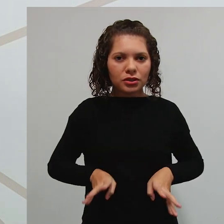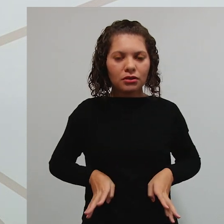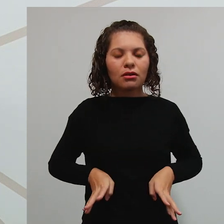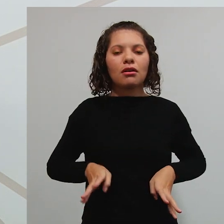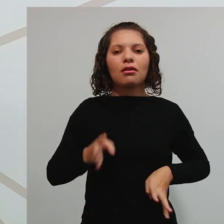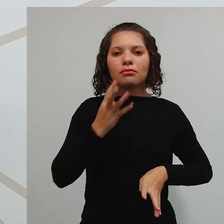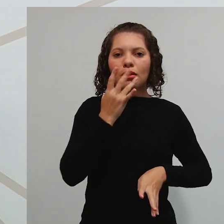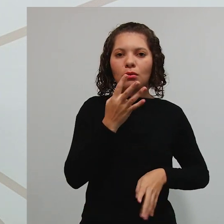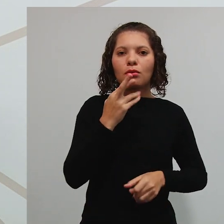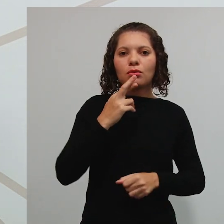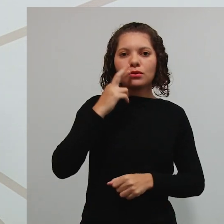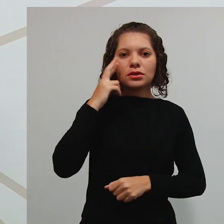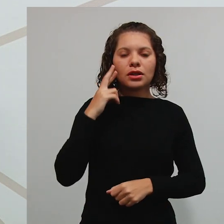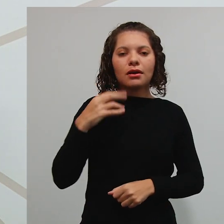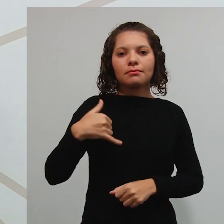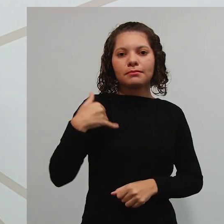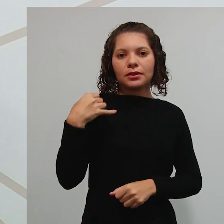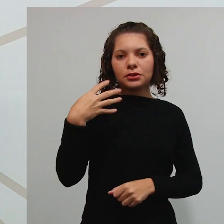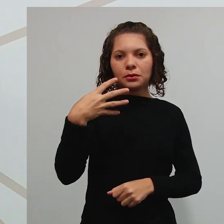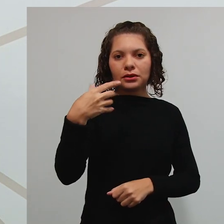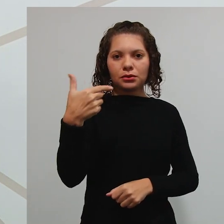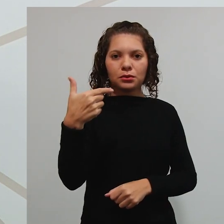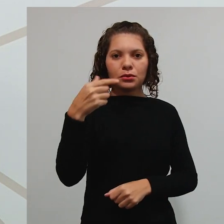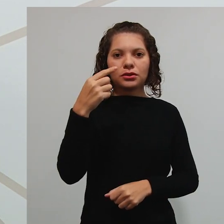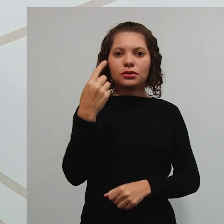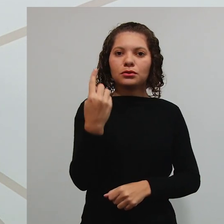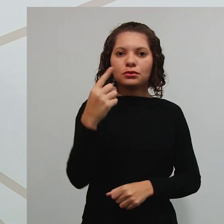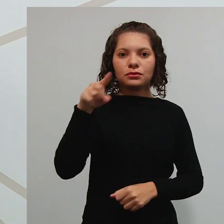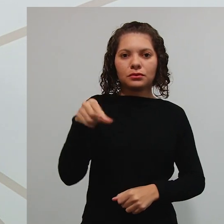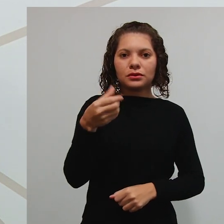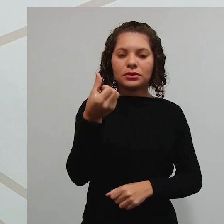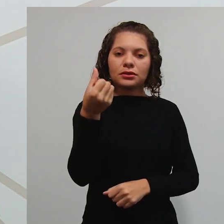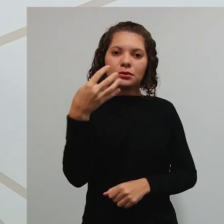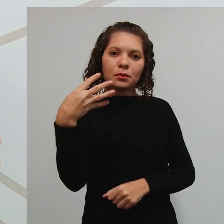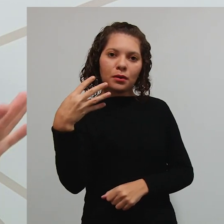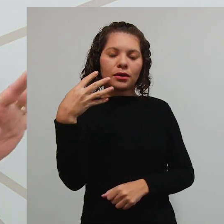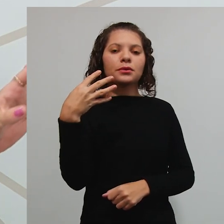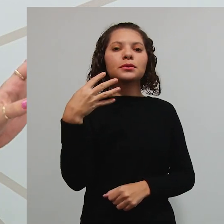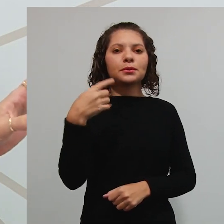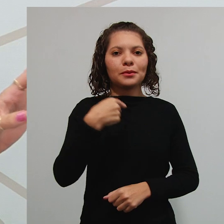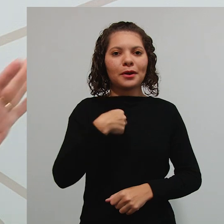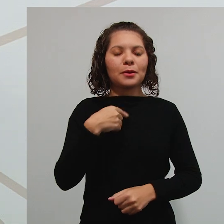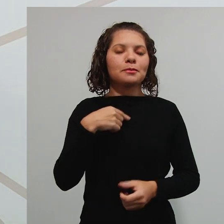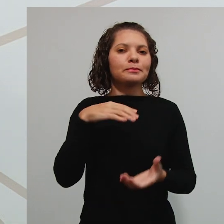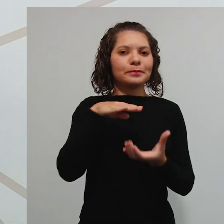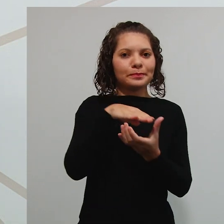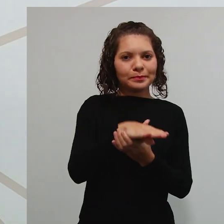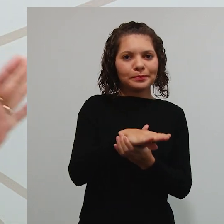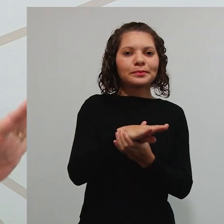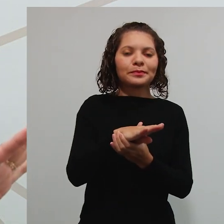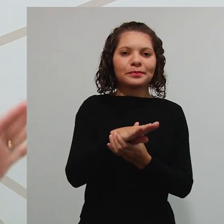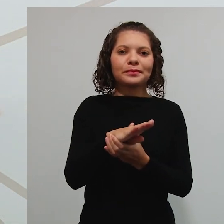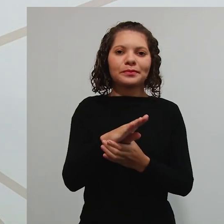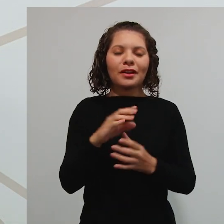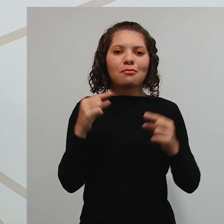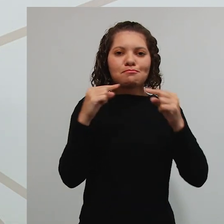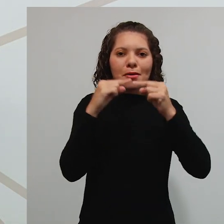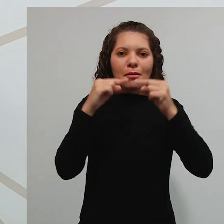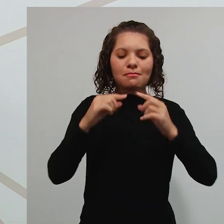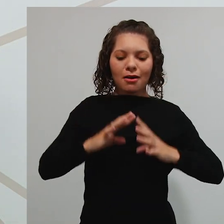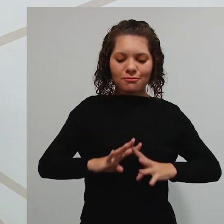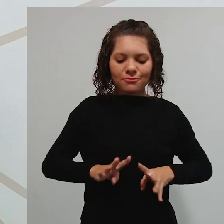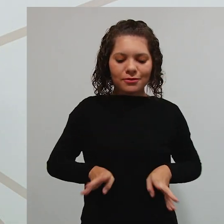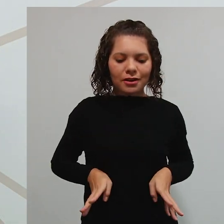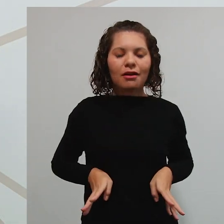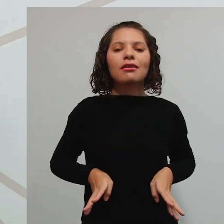linho rosé, tenho 42 anos, 1,64 m, de salto, Anabela, inclusive, combinando com o meu vestido, porque eu